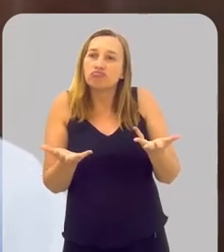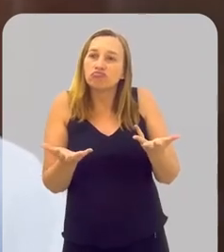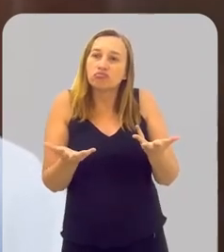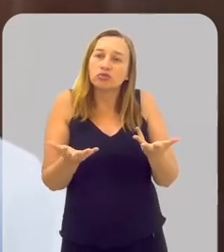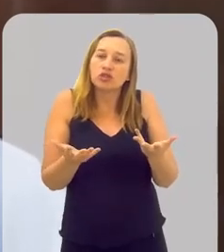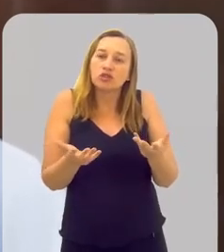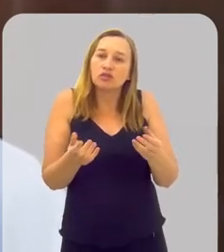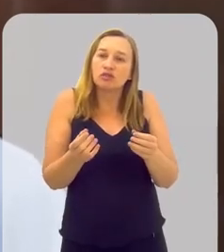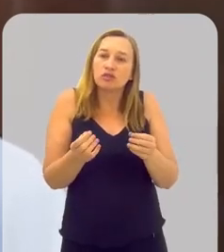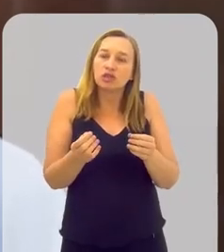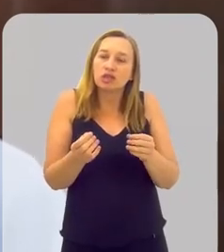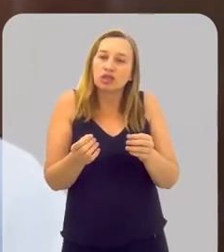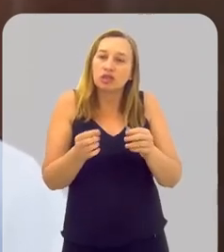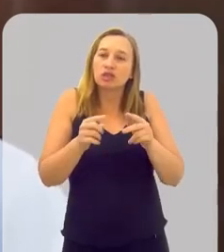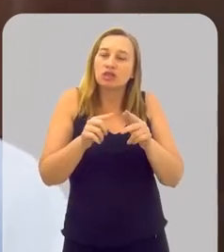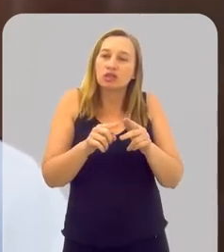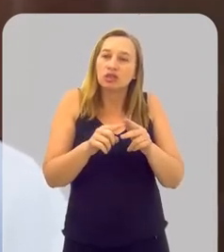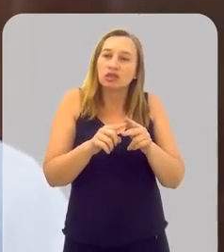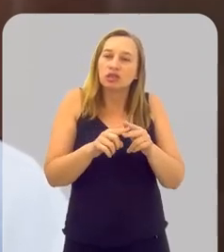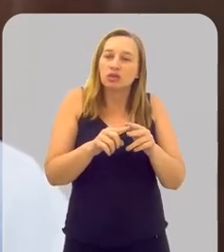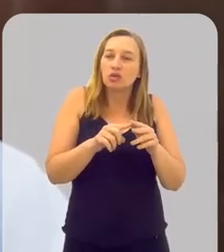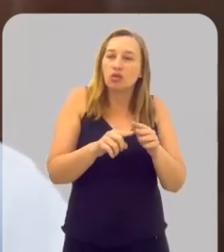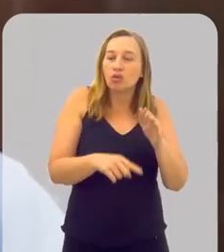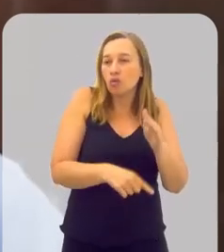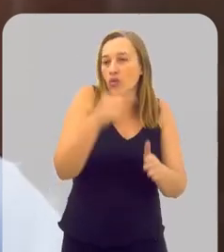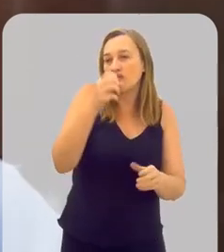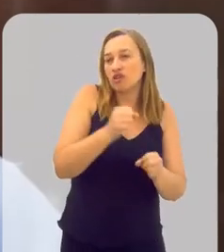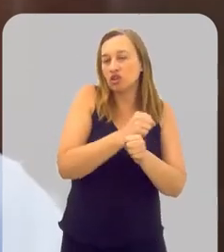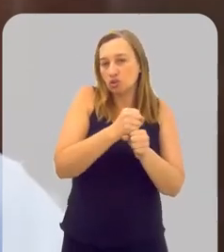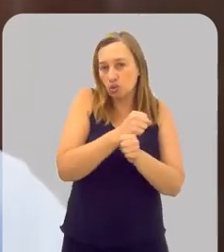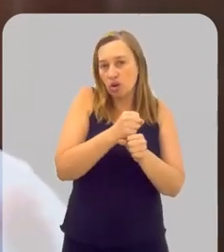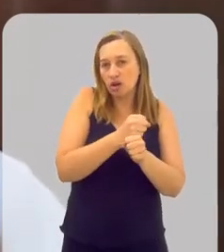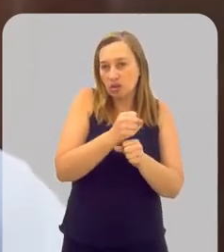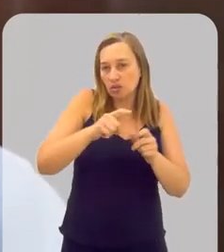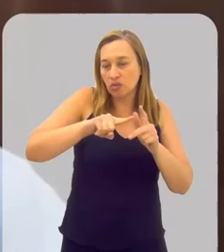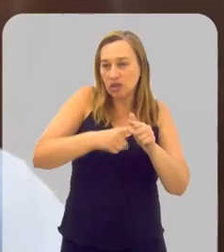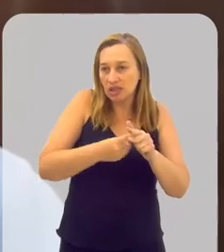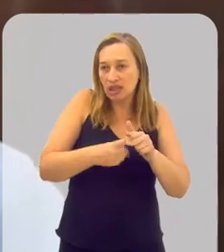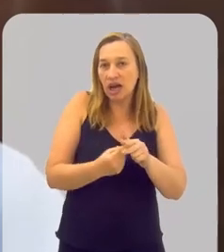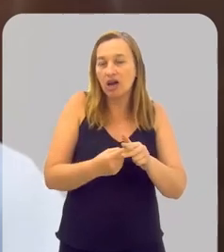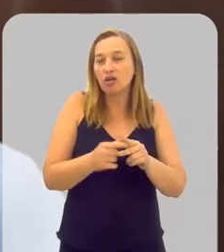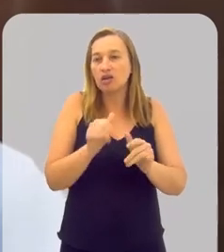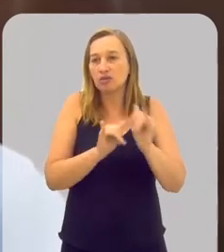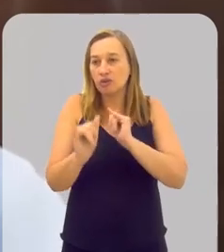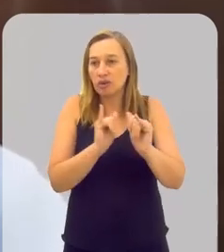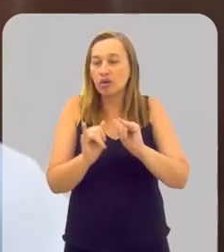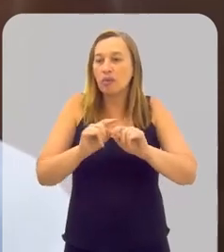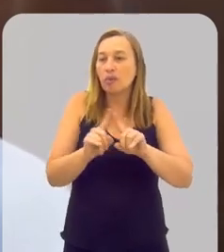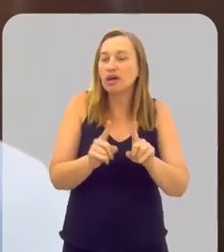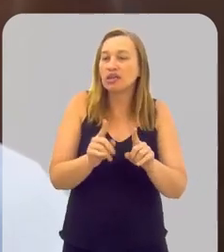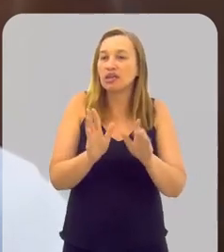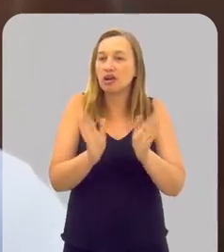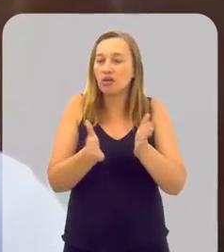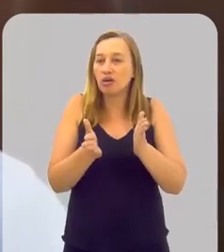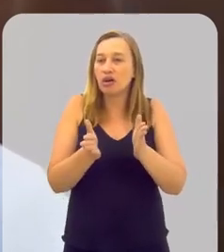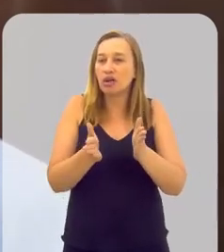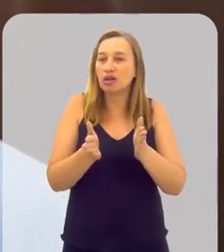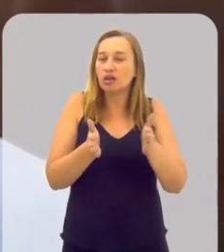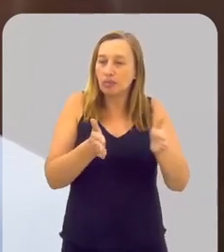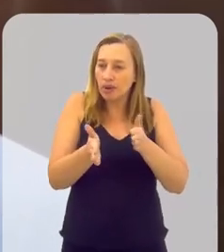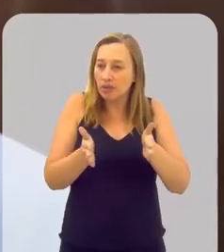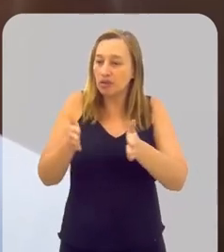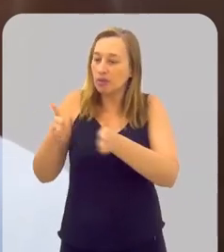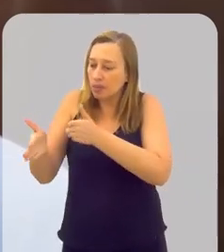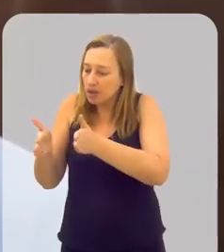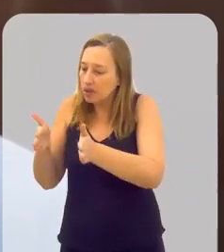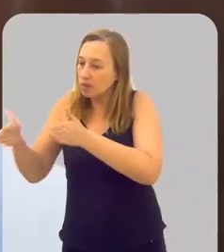BI, a gente, ao invés de fazer a atualização desses dados de uma vez por ano, como era feito anteriormente, a gente passou a